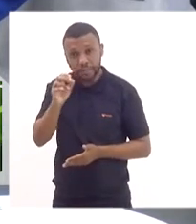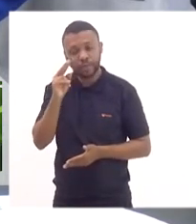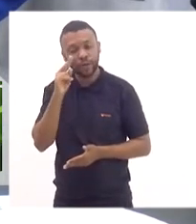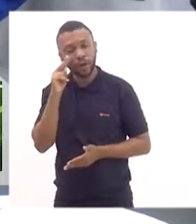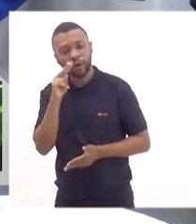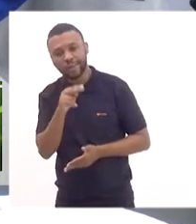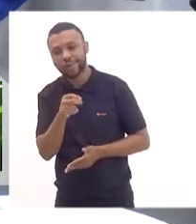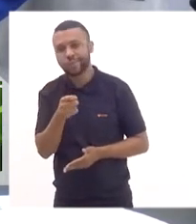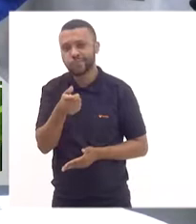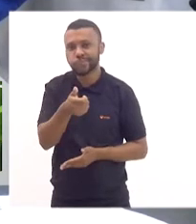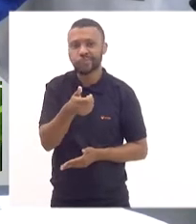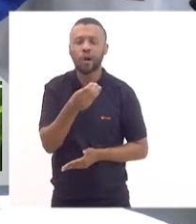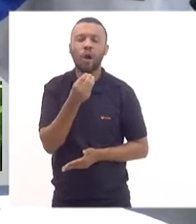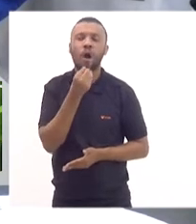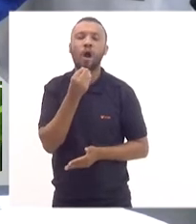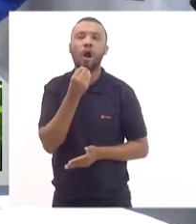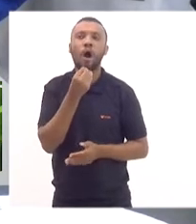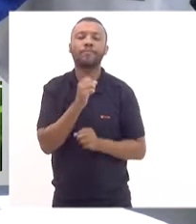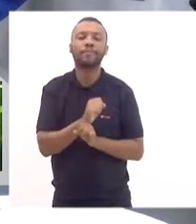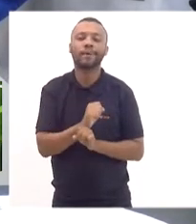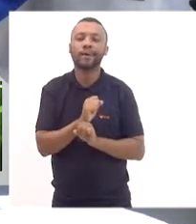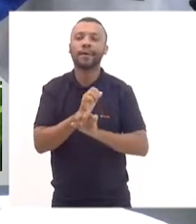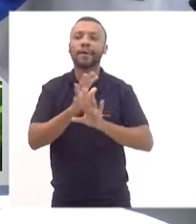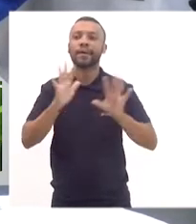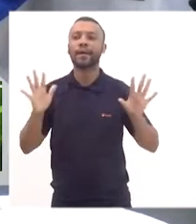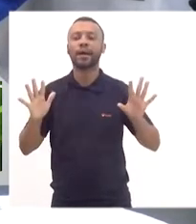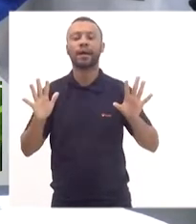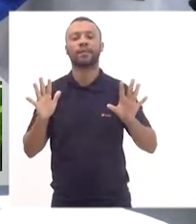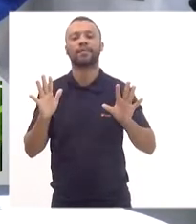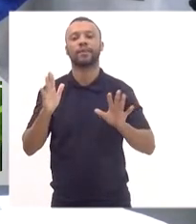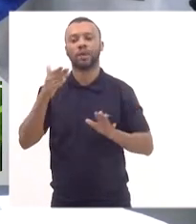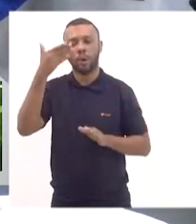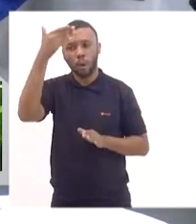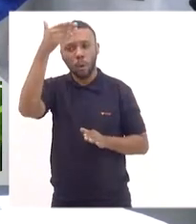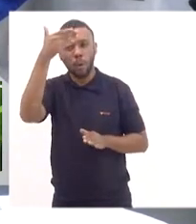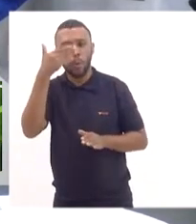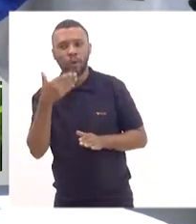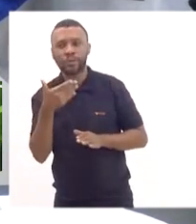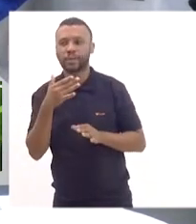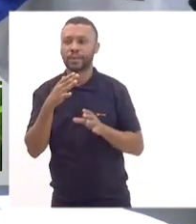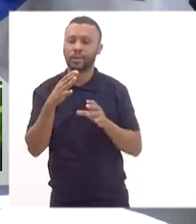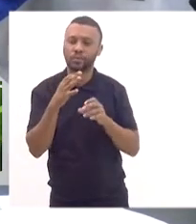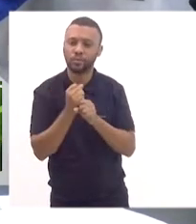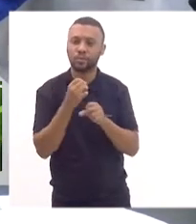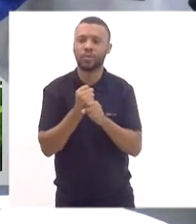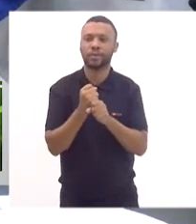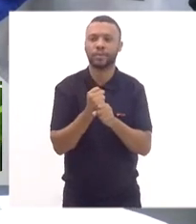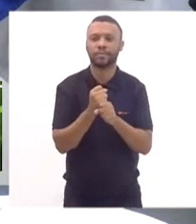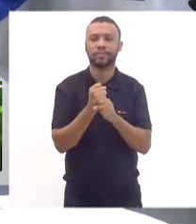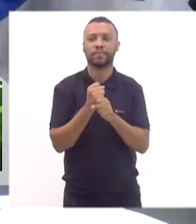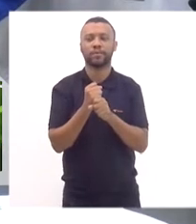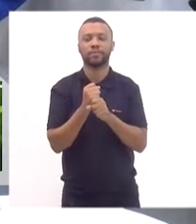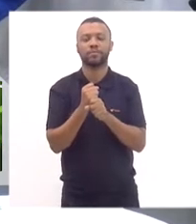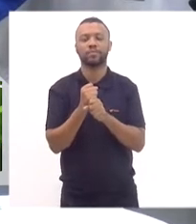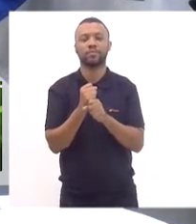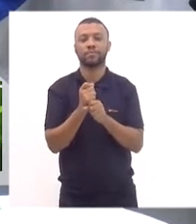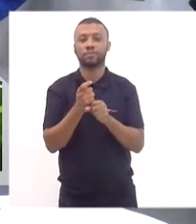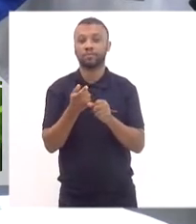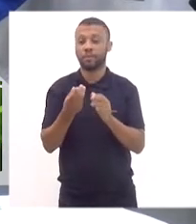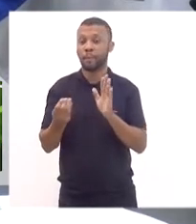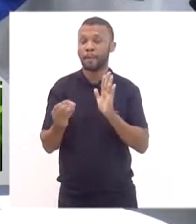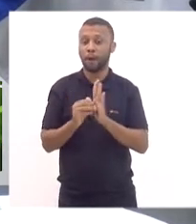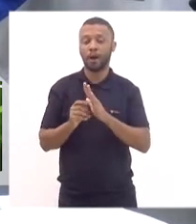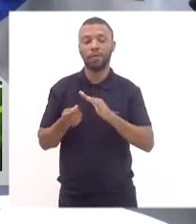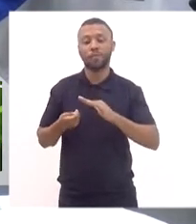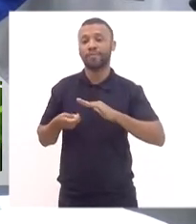considerado claramente e constar no orçamento como um investimento.